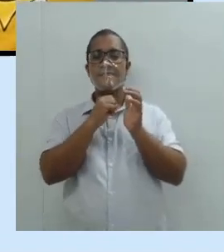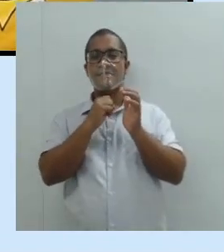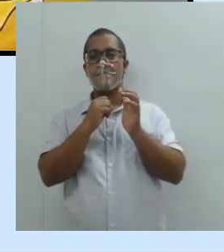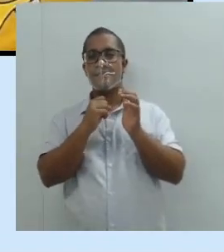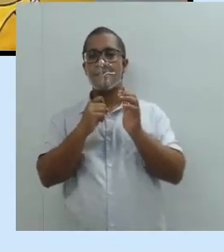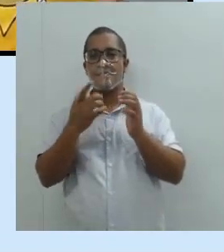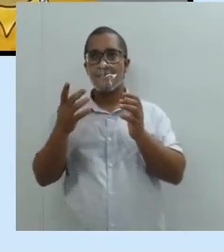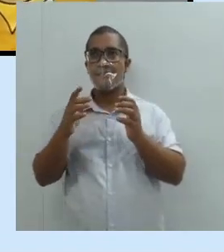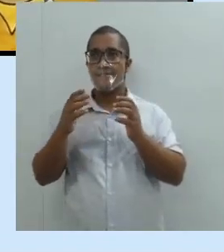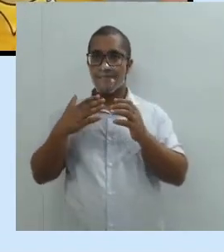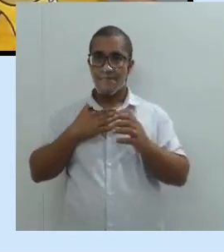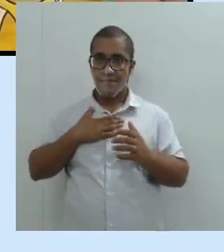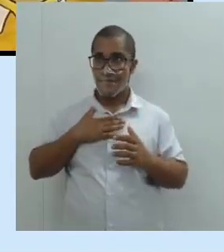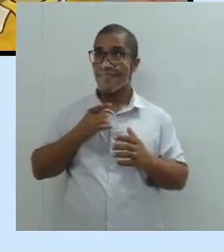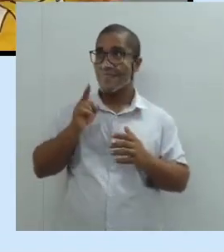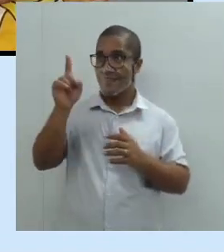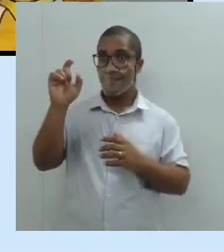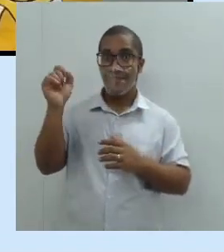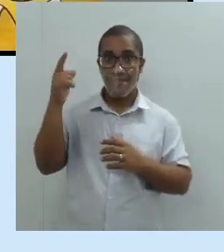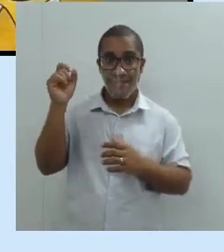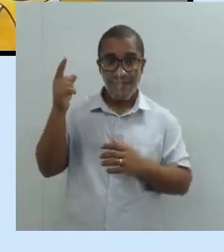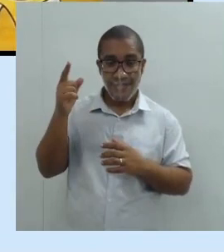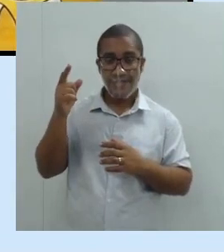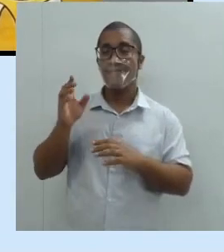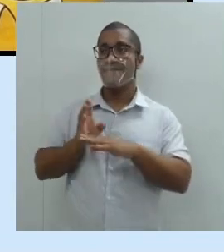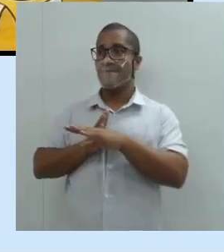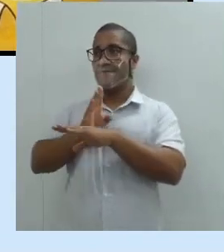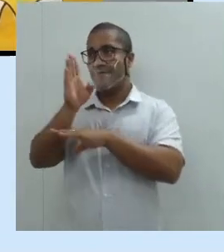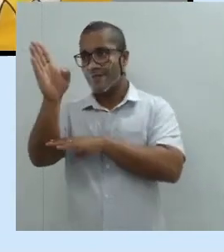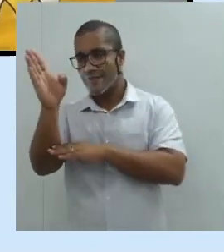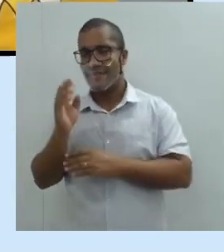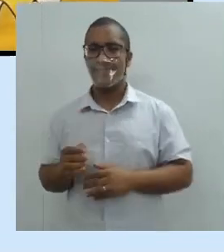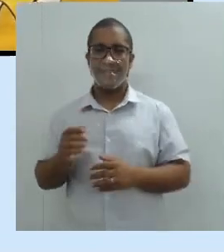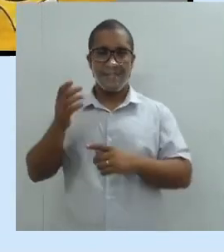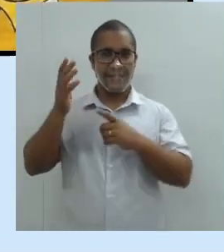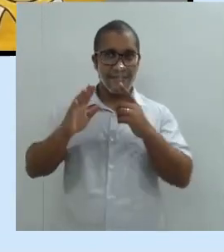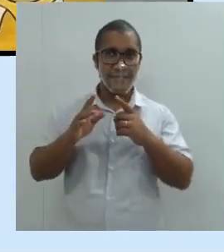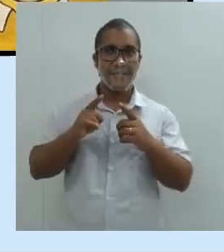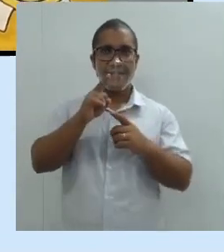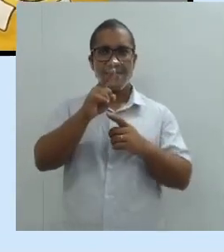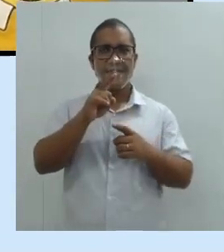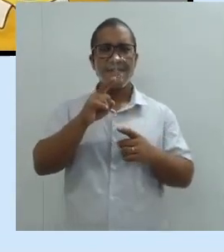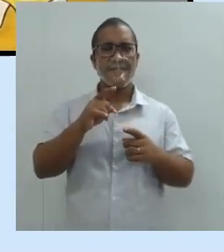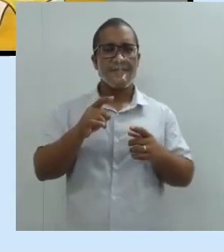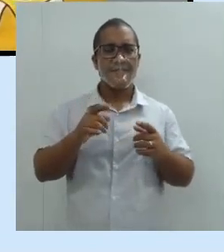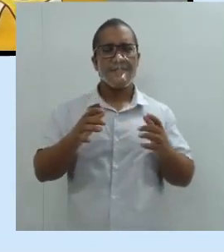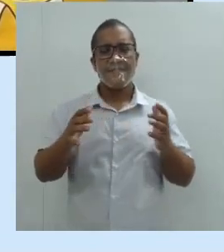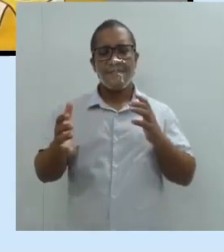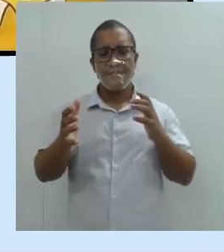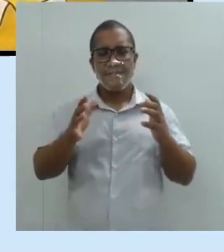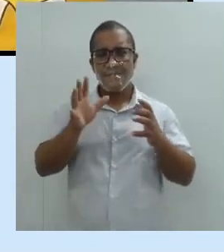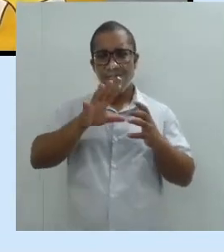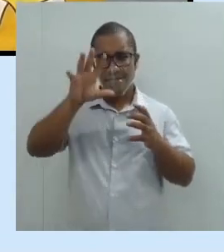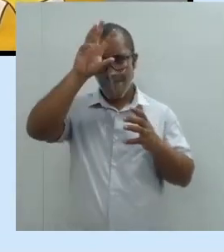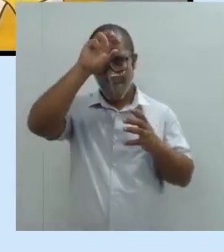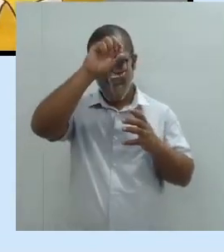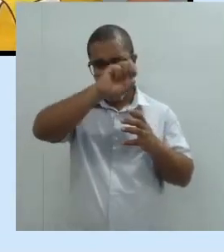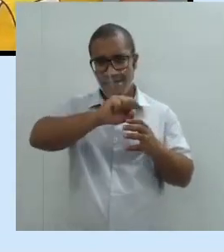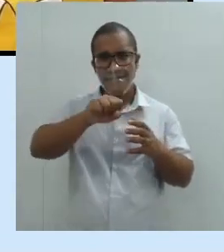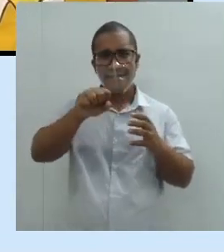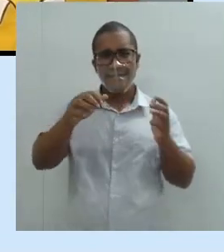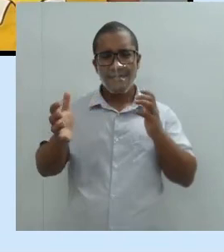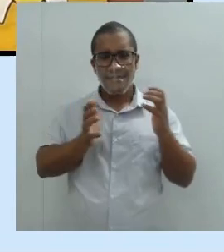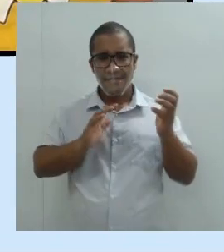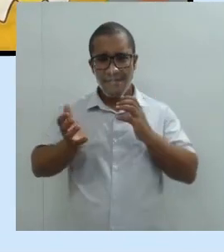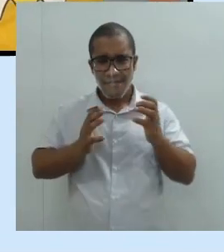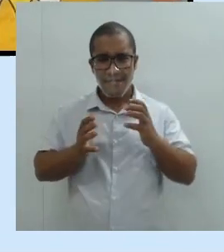Olinda, obviamente, vai para Olinda. Quem gosta do Maracatu, vai para Nazaré da Mata. Quem gosta de Caboclinho, vai